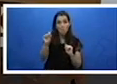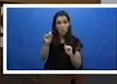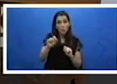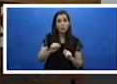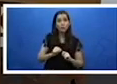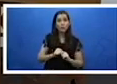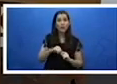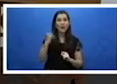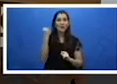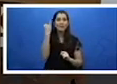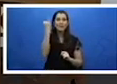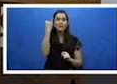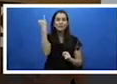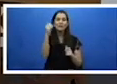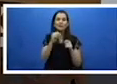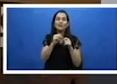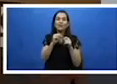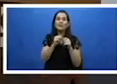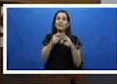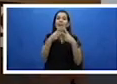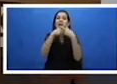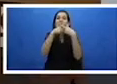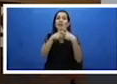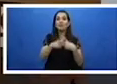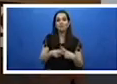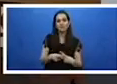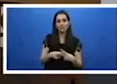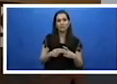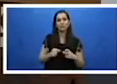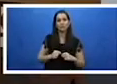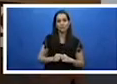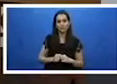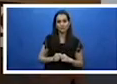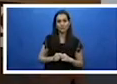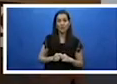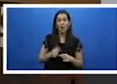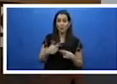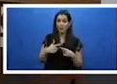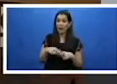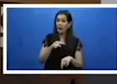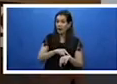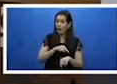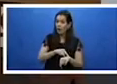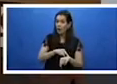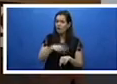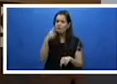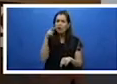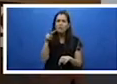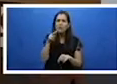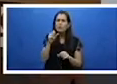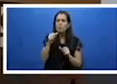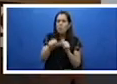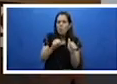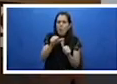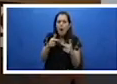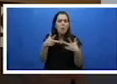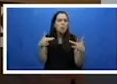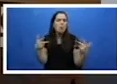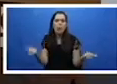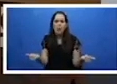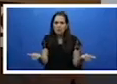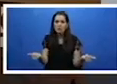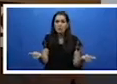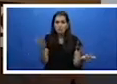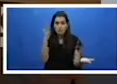É importante nós fazermos a revisão do texto, porque neste momento que nós vamos ver se nós vamos precisar modificar algo,